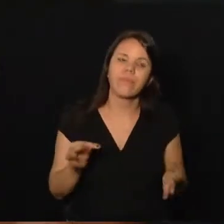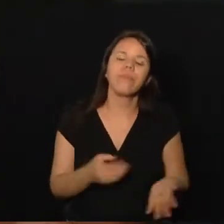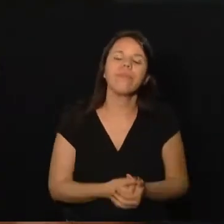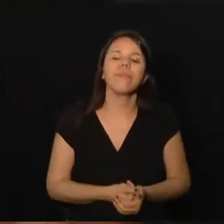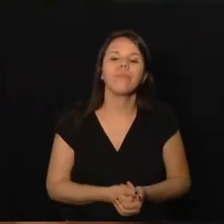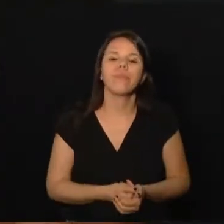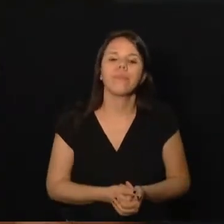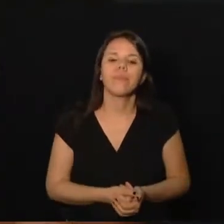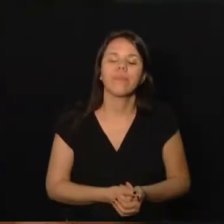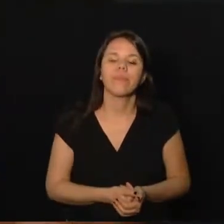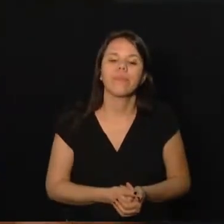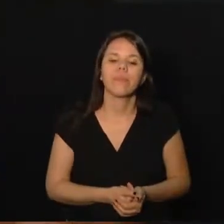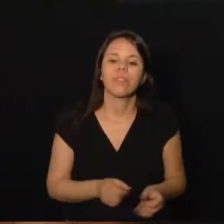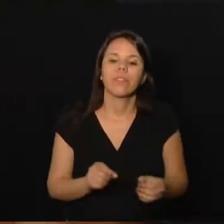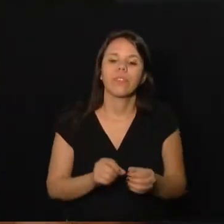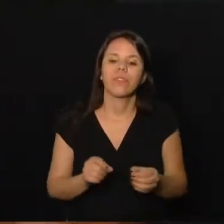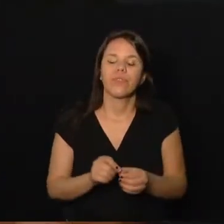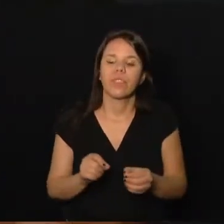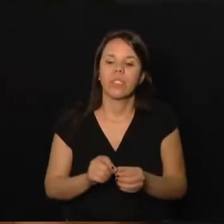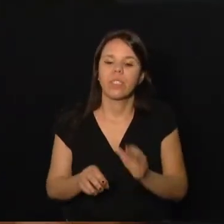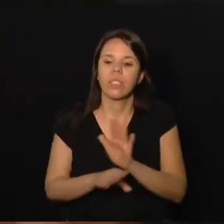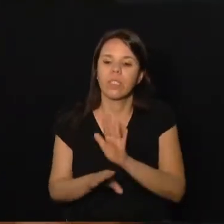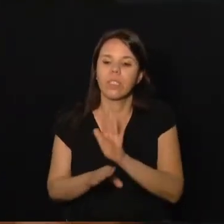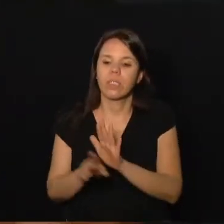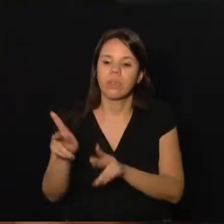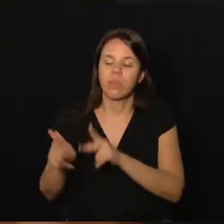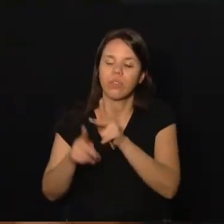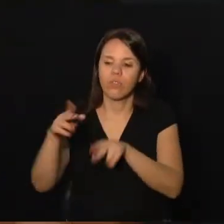e fazer com que eles tenham o mínimo, né,